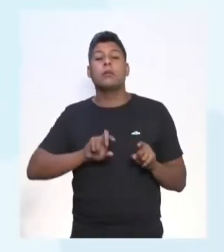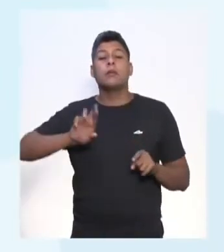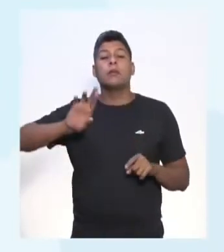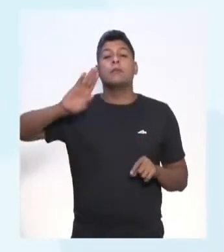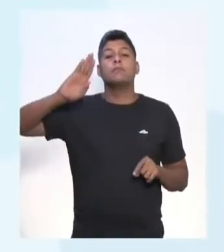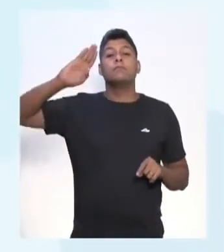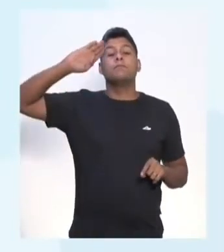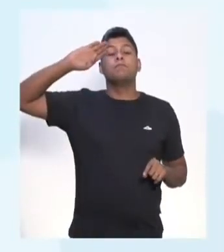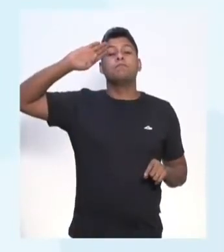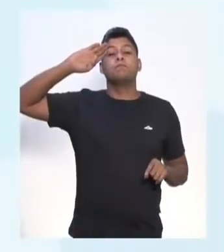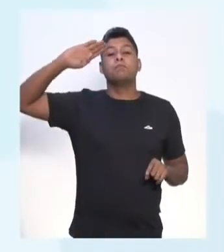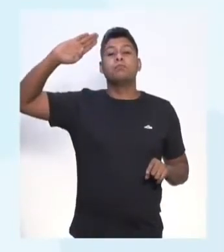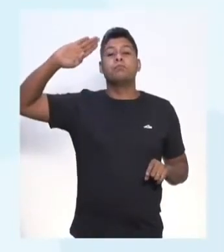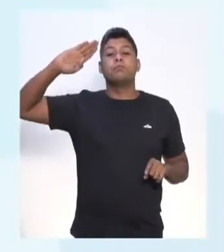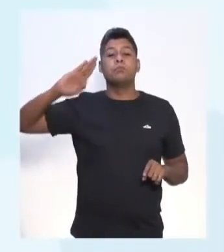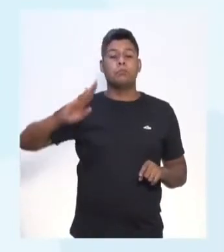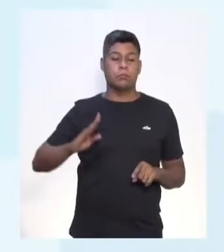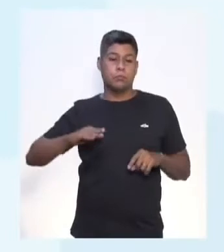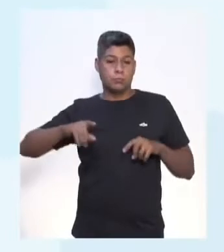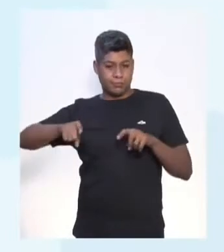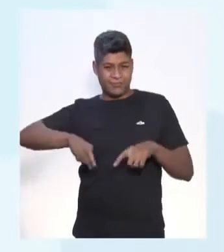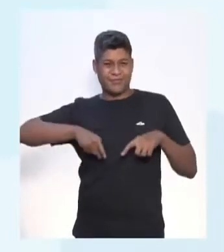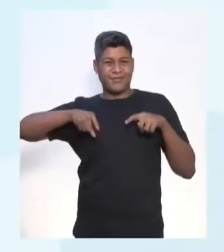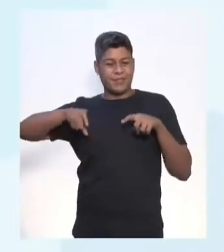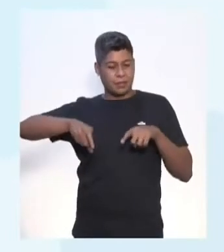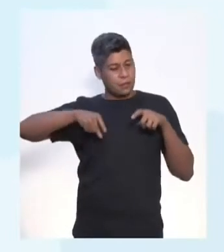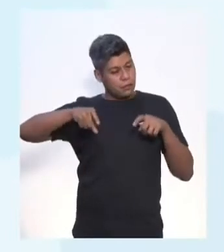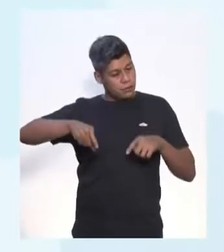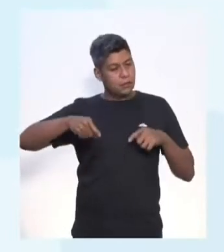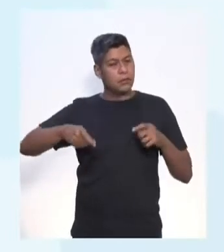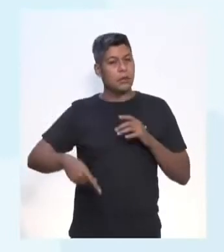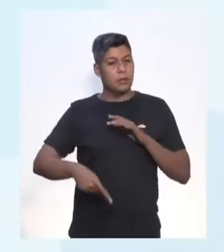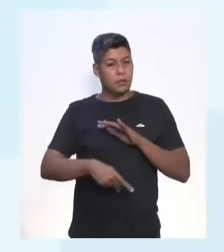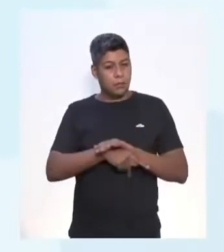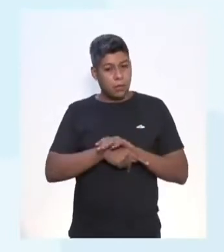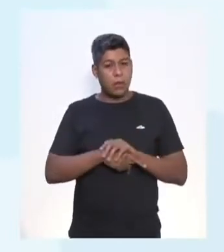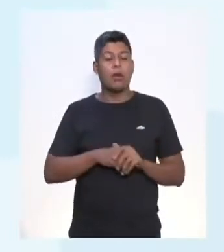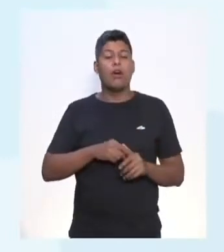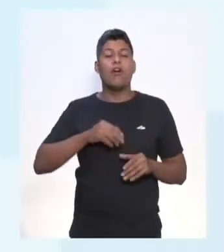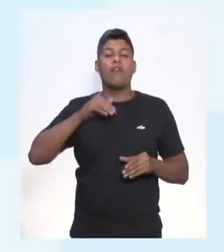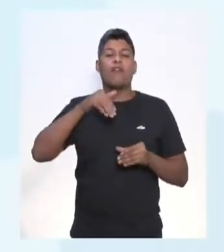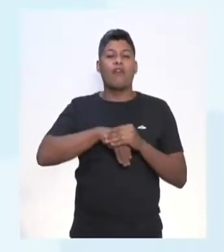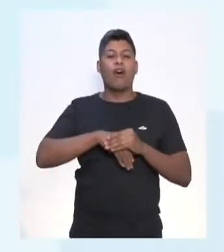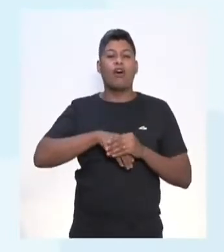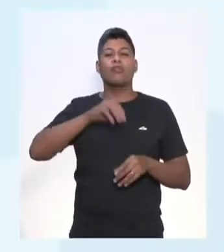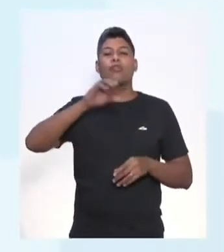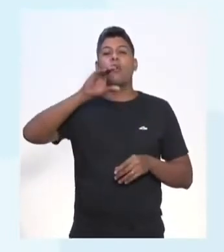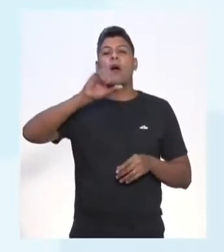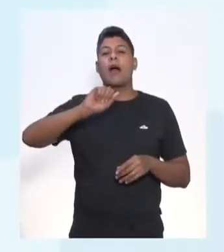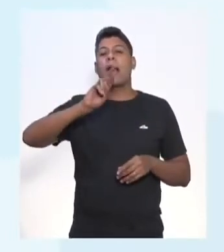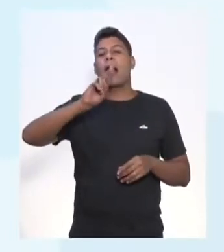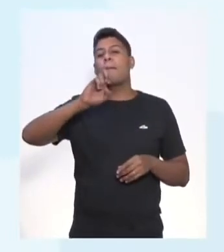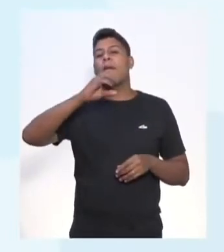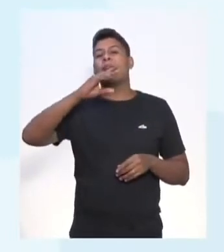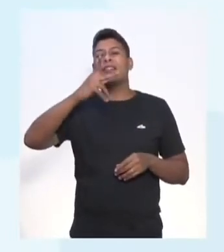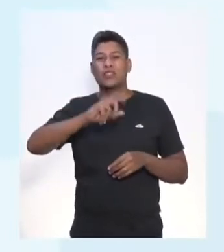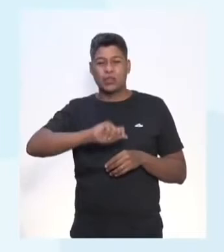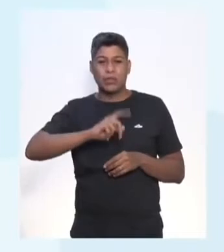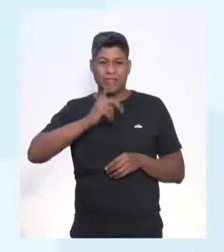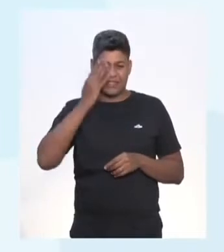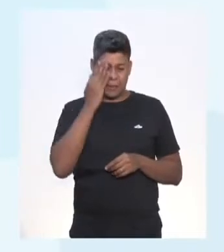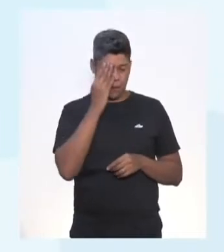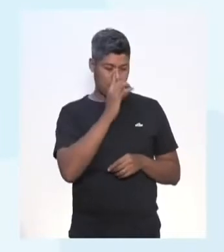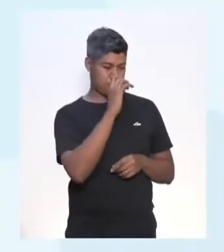coronéis, grandes proprietários rurais, executavam o voto de cabresto, que consistia na manipulação do